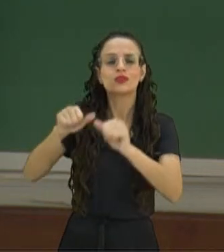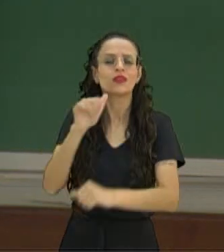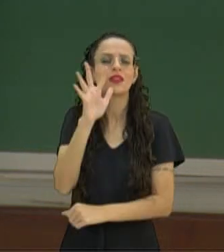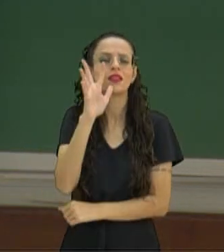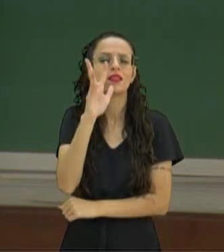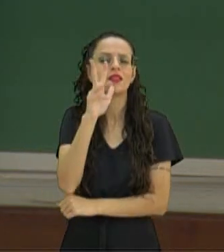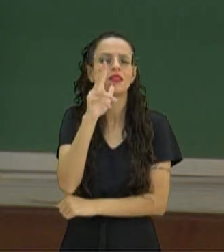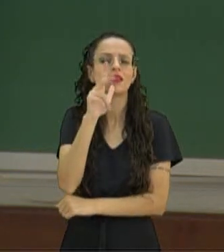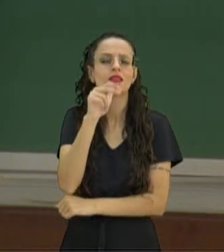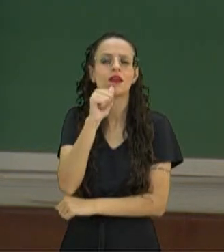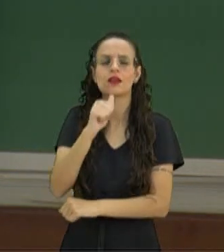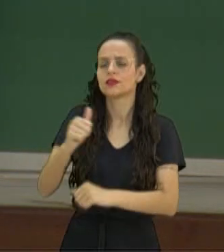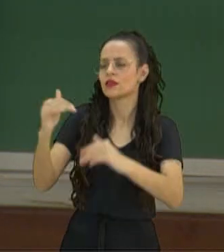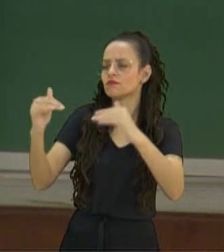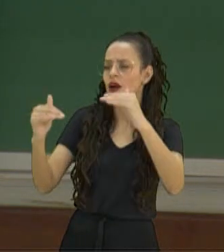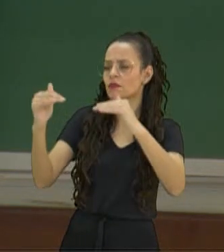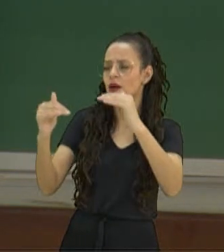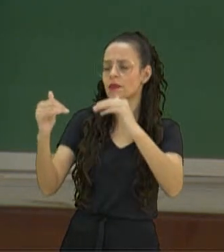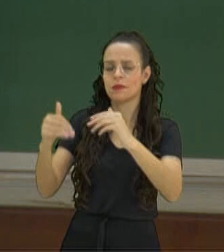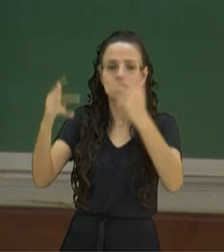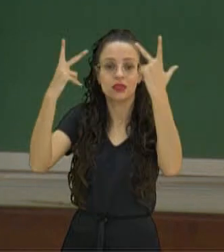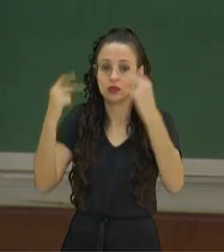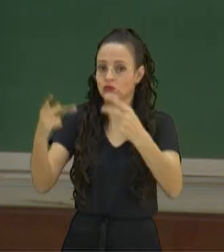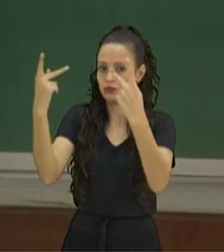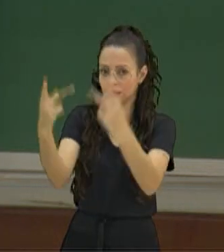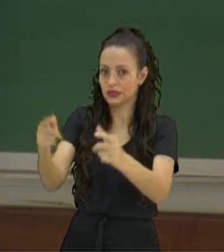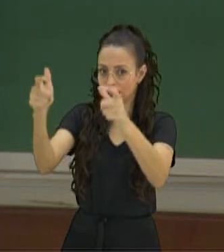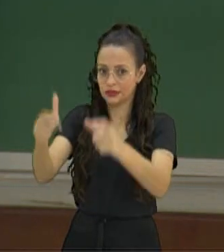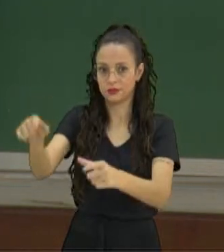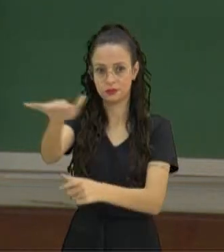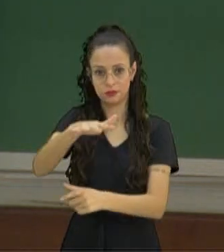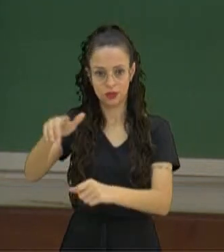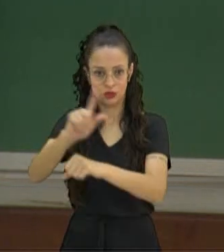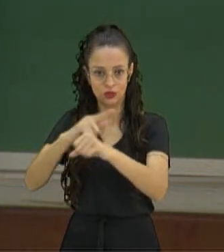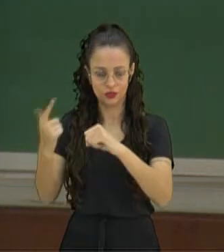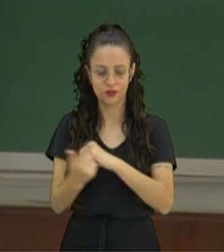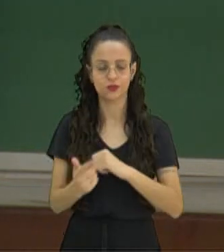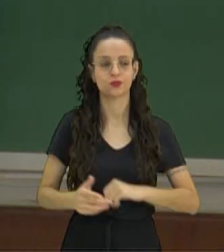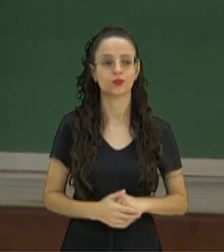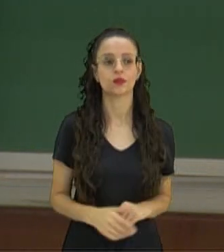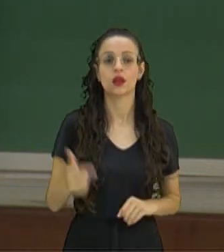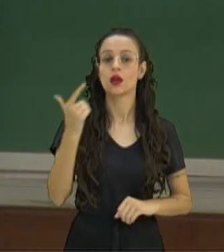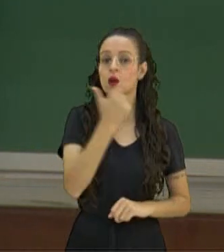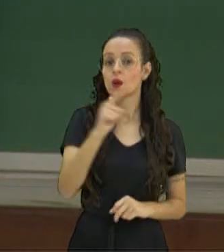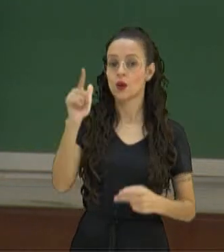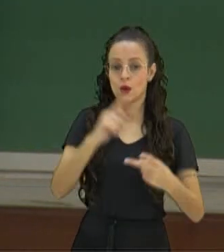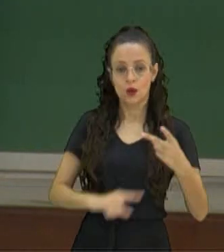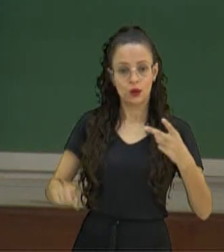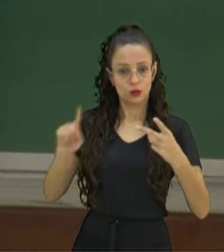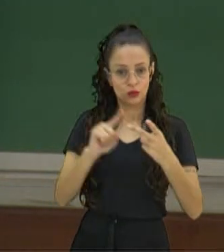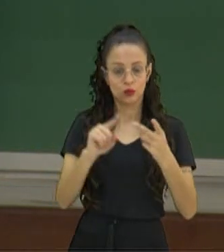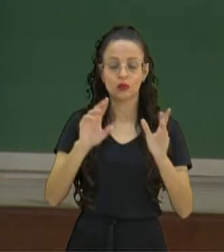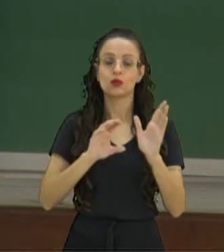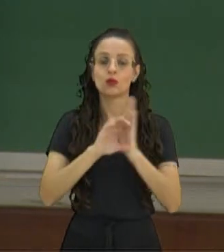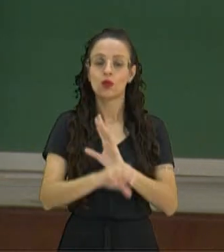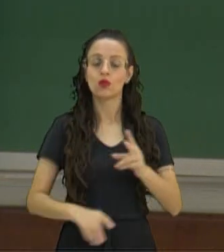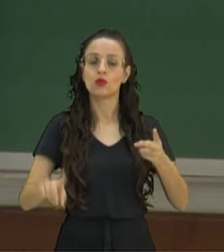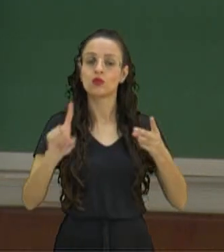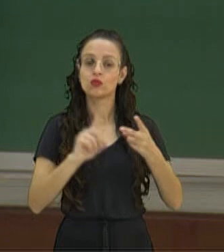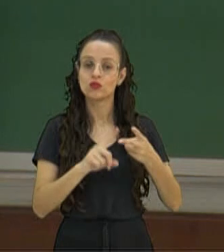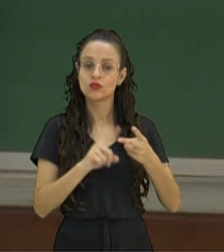num equilíbrio natural daquele espaço geográfico, tá? E aí o outro conceito que nós vamos ter ali,